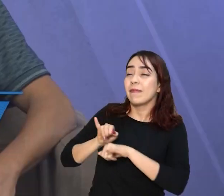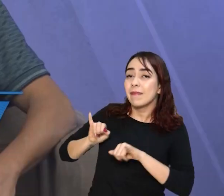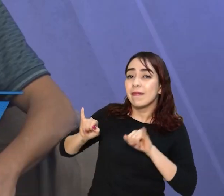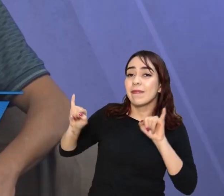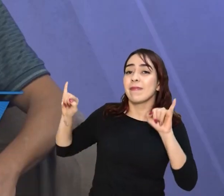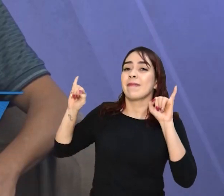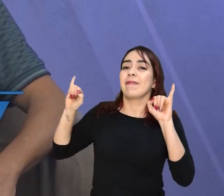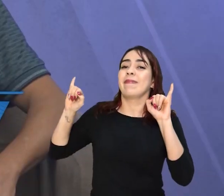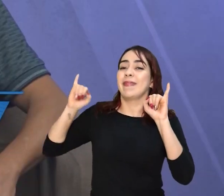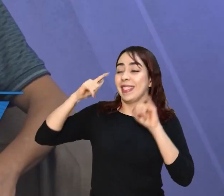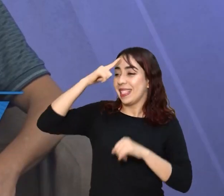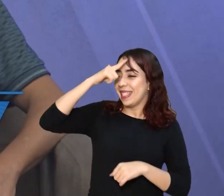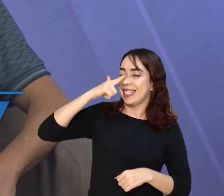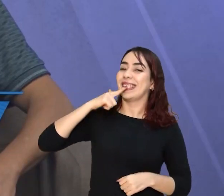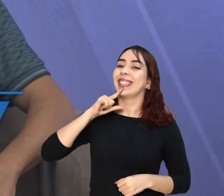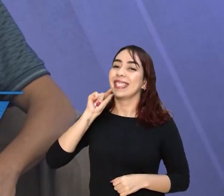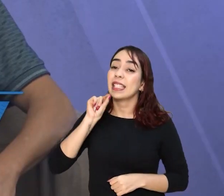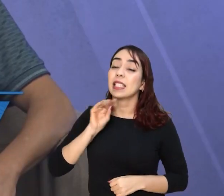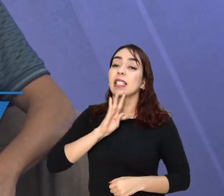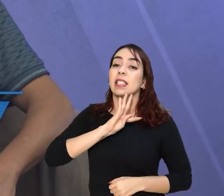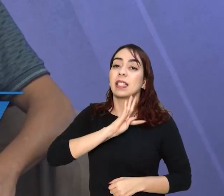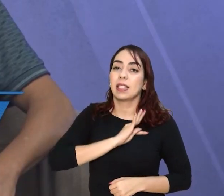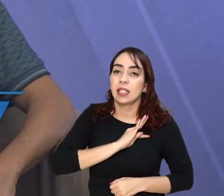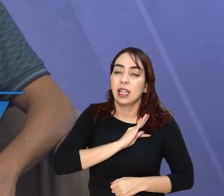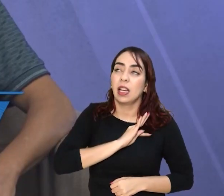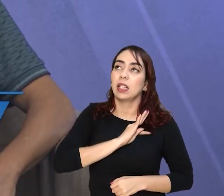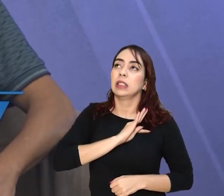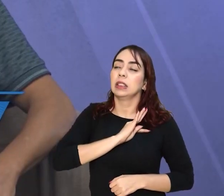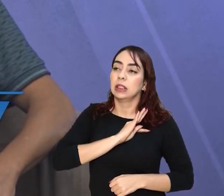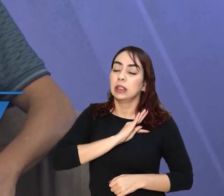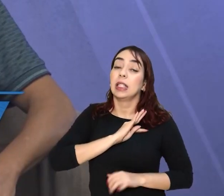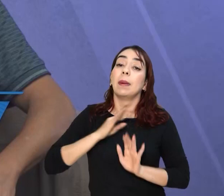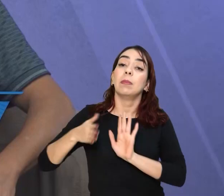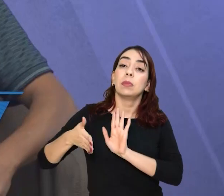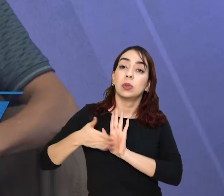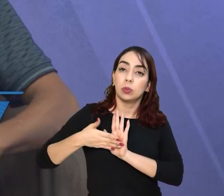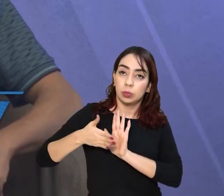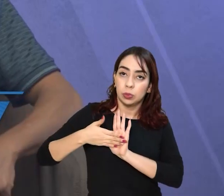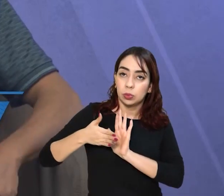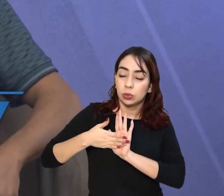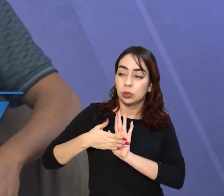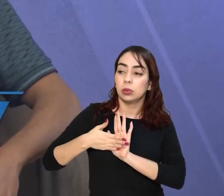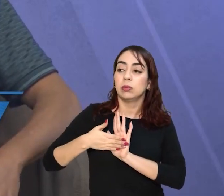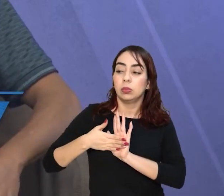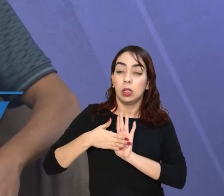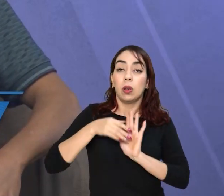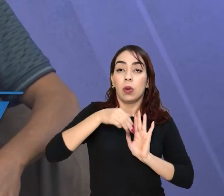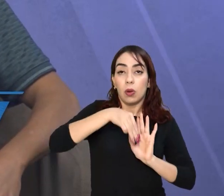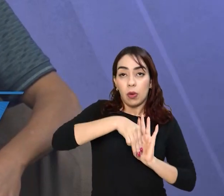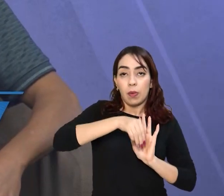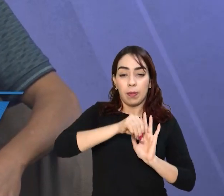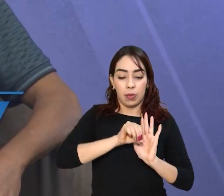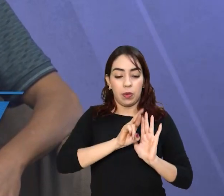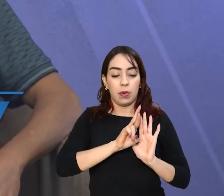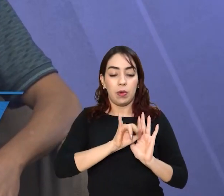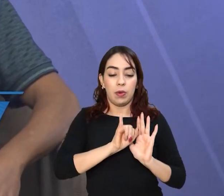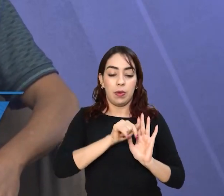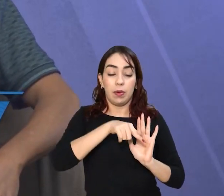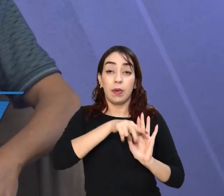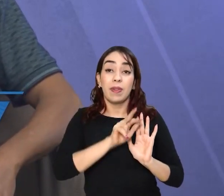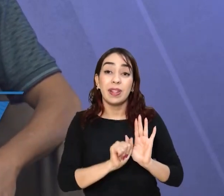Não, que, na verdade eu não falei nem do treinador, era da proposta que ele tinha. Eu estou tirando o Mourinho, embora tenha um bom